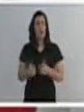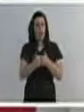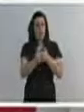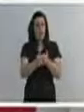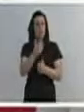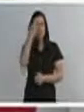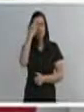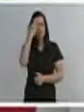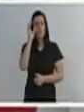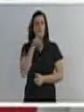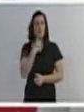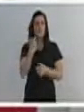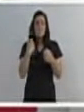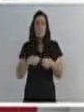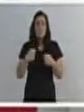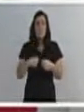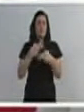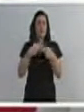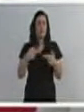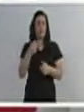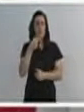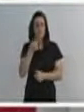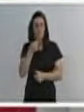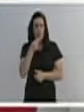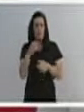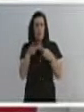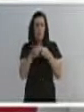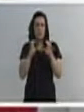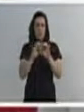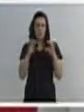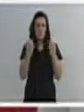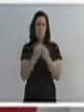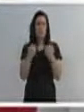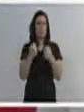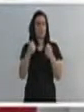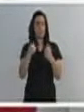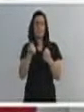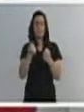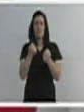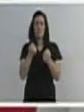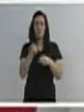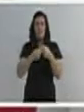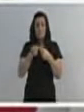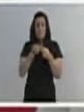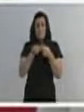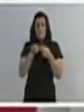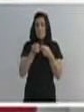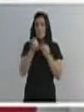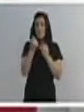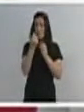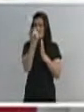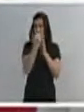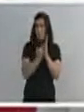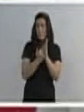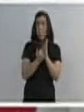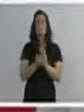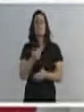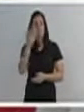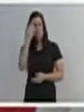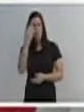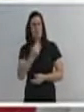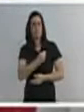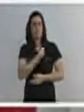legal, a vereadora Helenice, o vereador Marcos da Rosa, o vereador Beto Tibé, o vereador Zeca Bombeiro, vereadores da bancada do